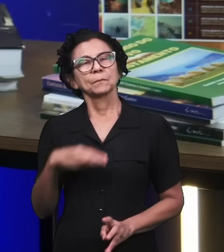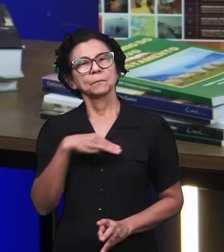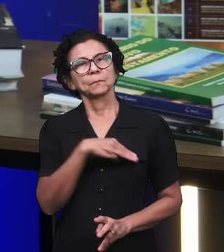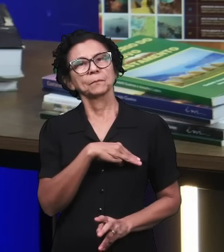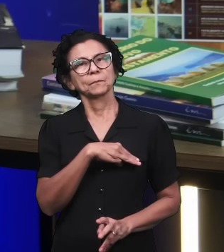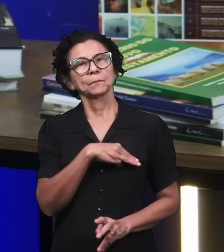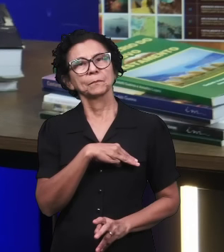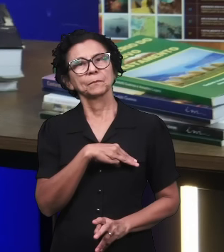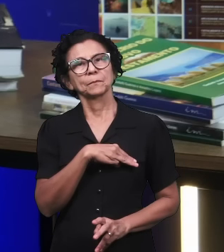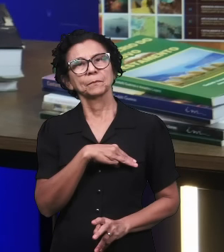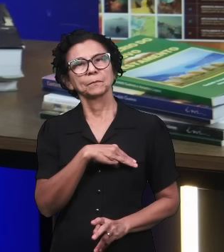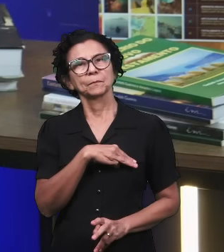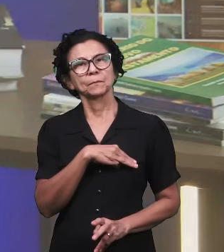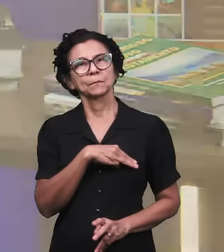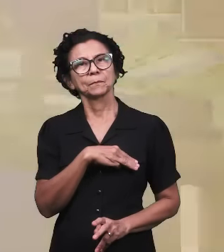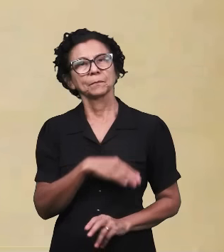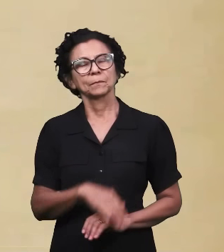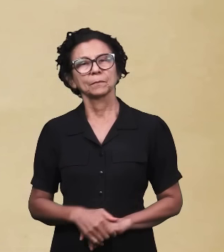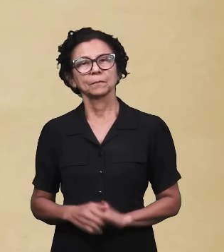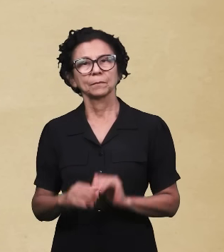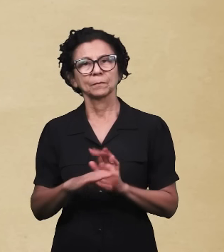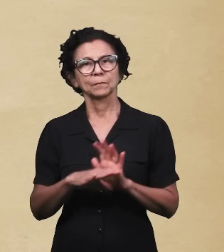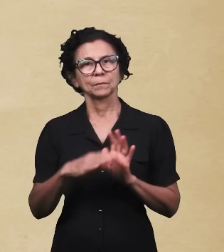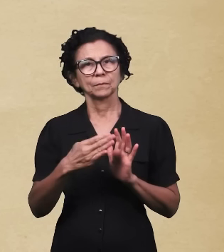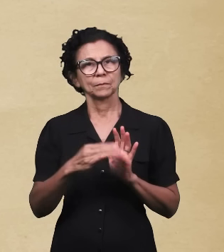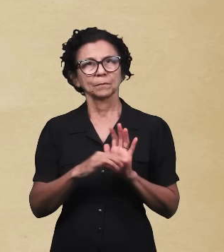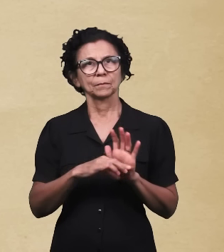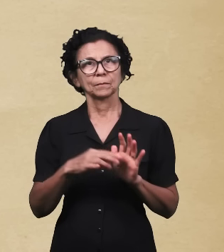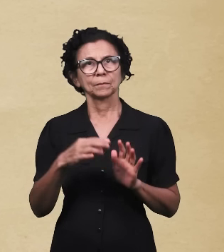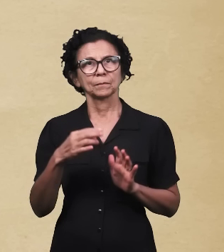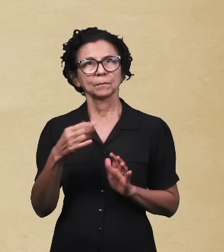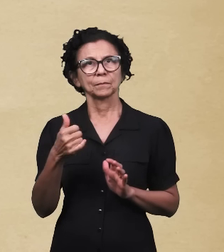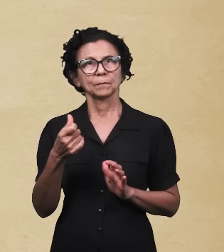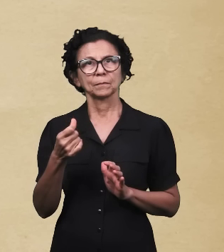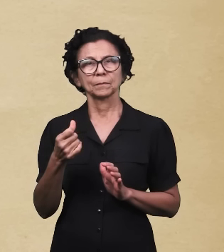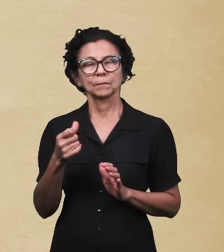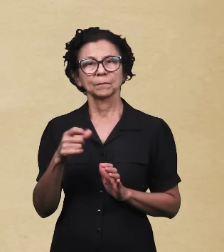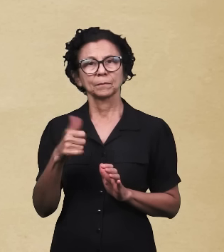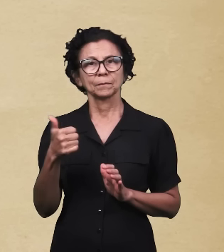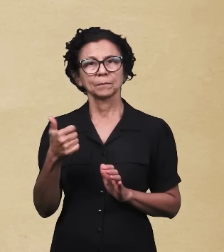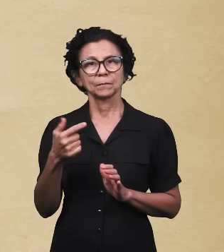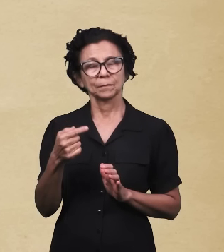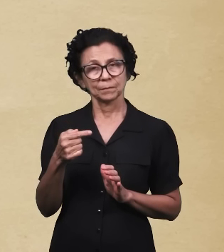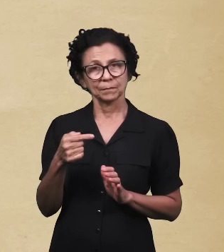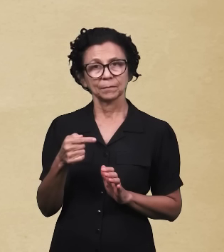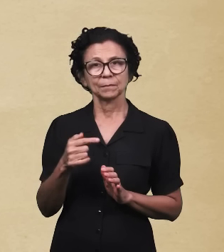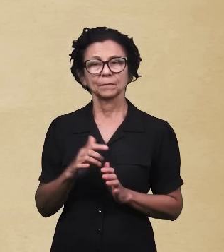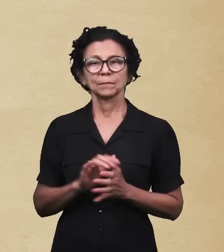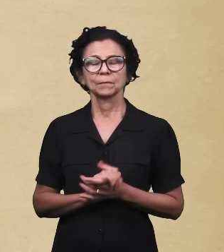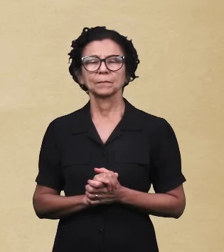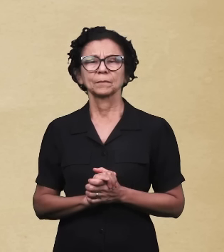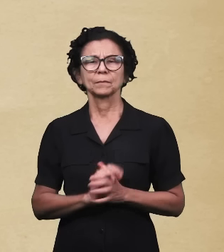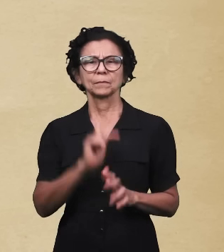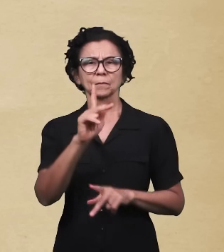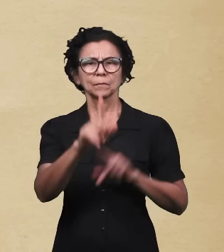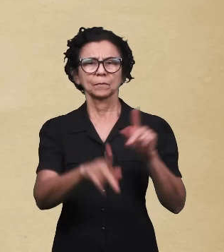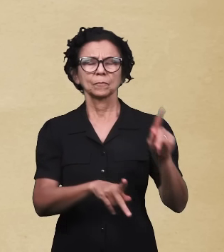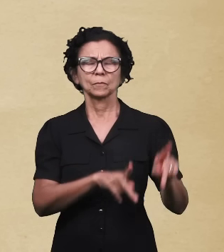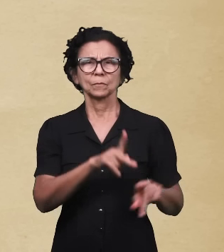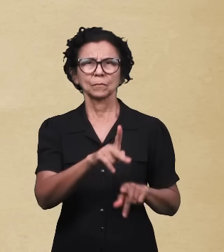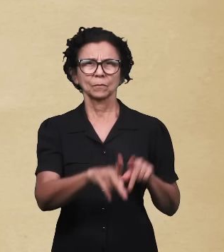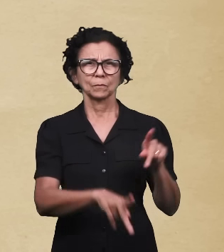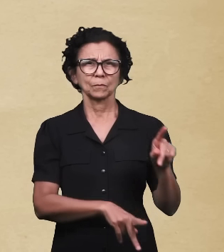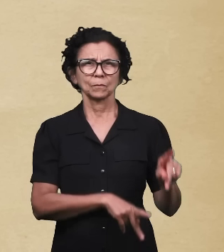e 17 do capítulo 4, diz assim: o povo que estava sentado em trevas viu uma